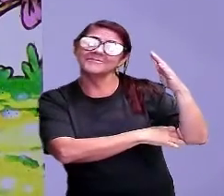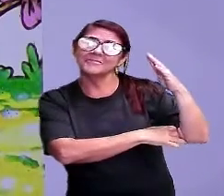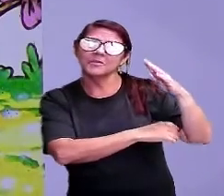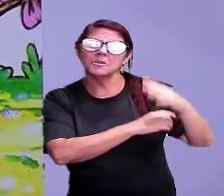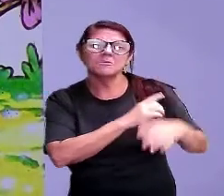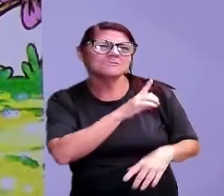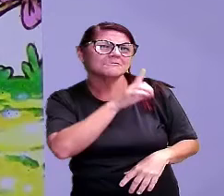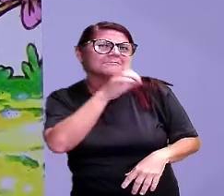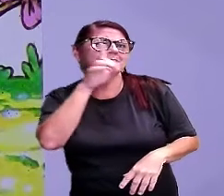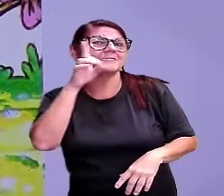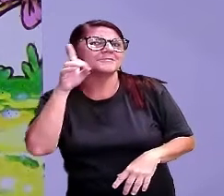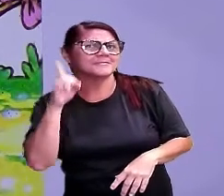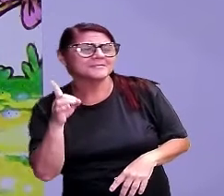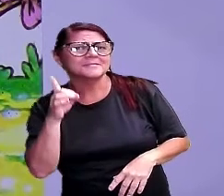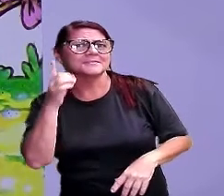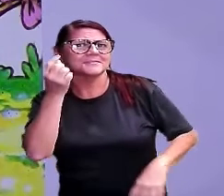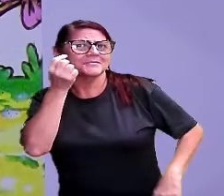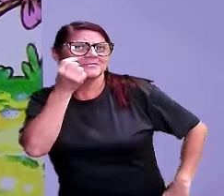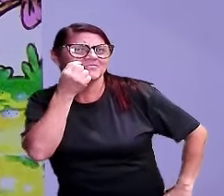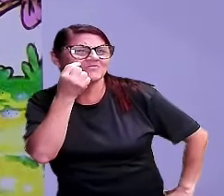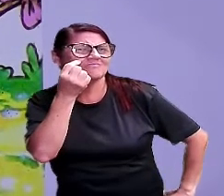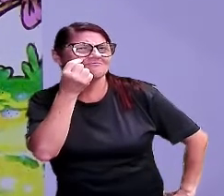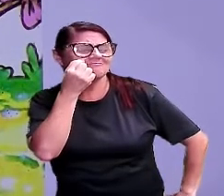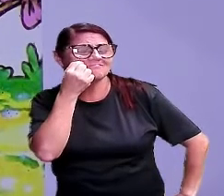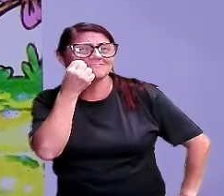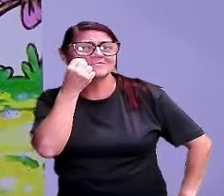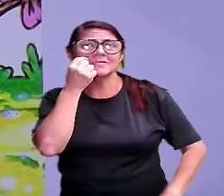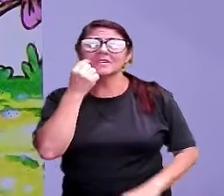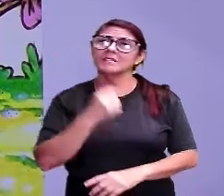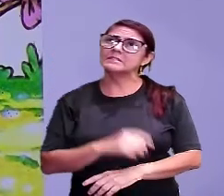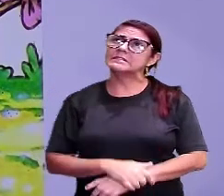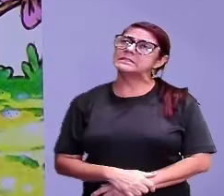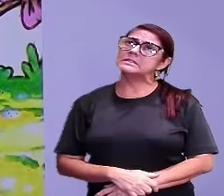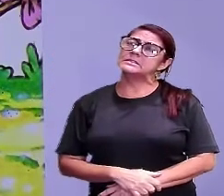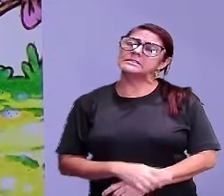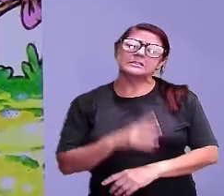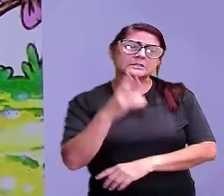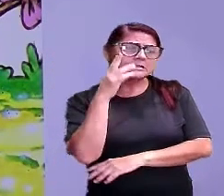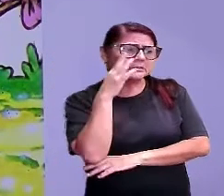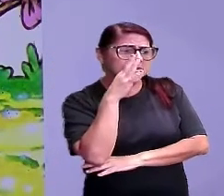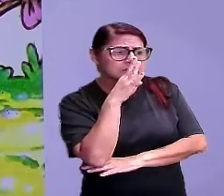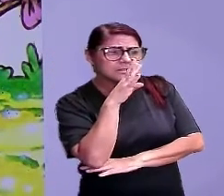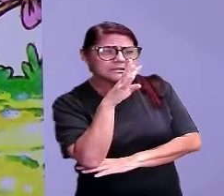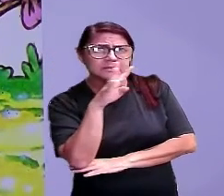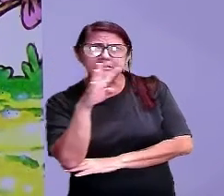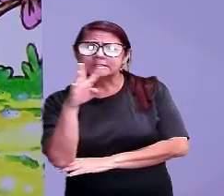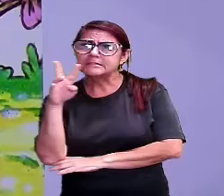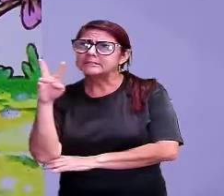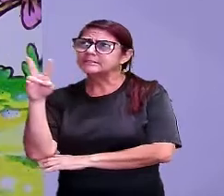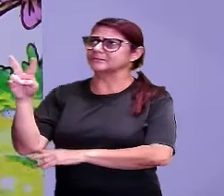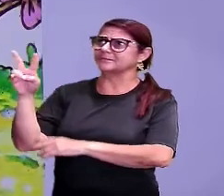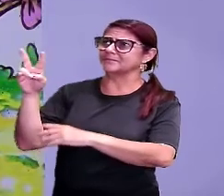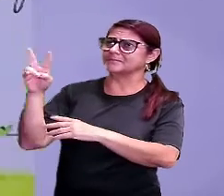Um dia, Chiquita estava muito distraída, olhando o trabalho das abelhas.